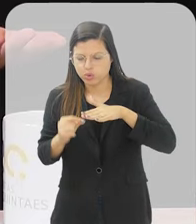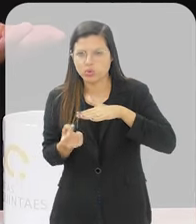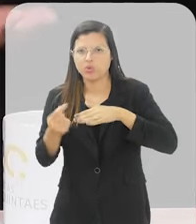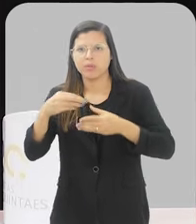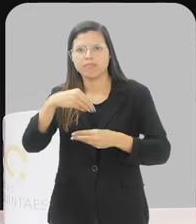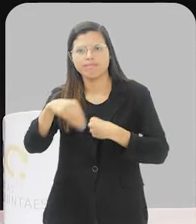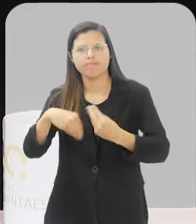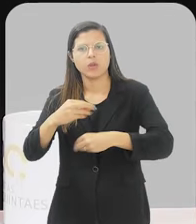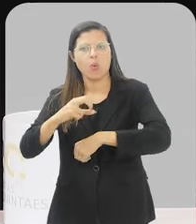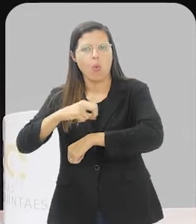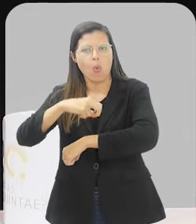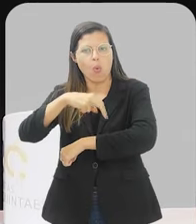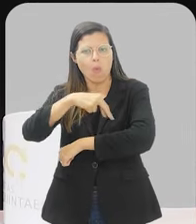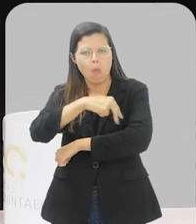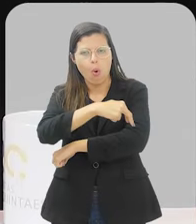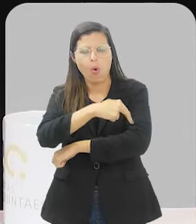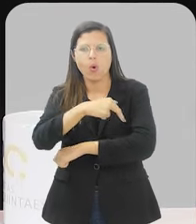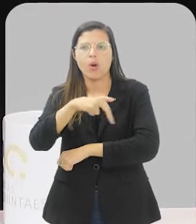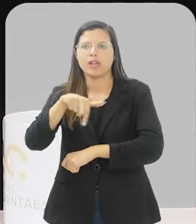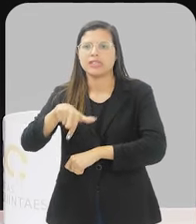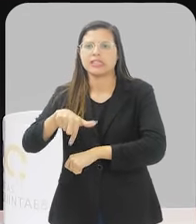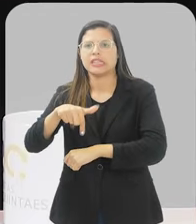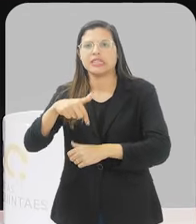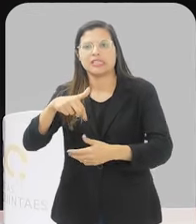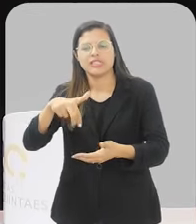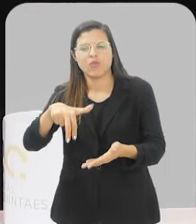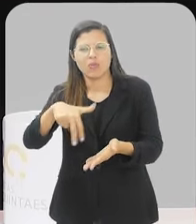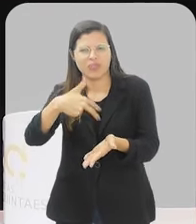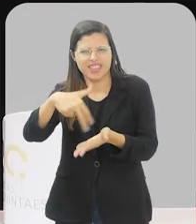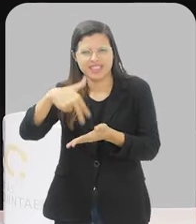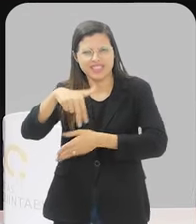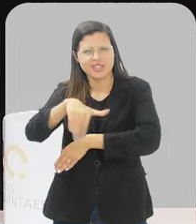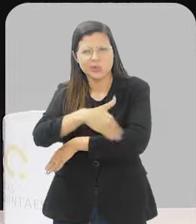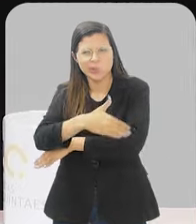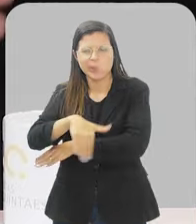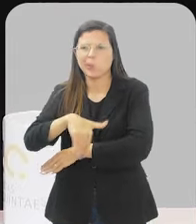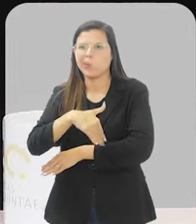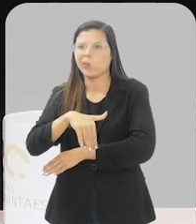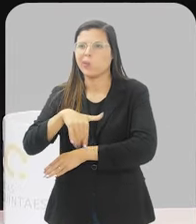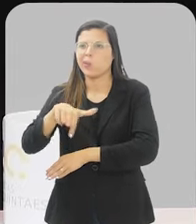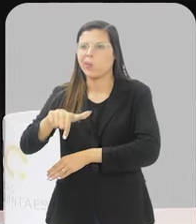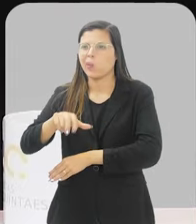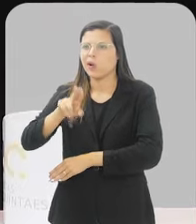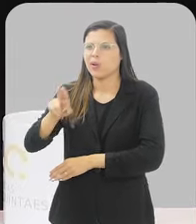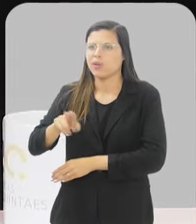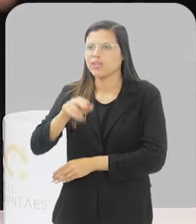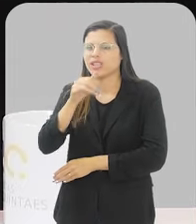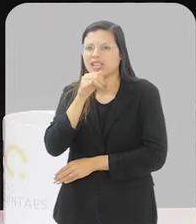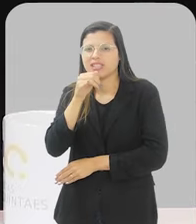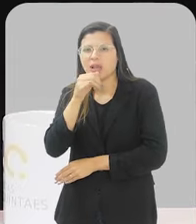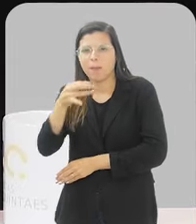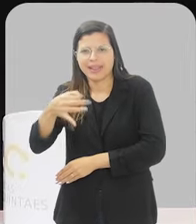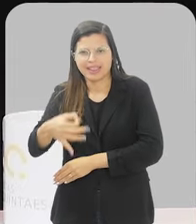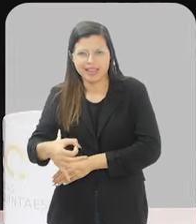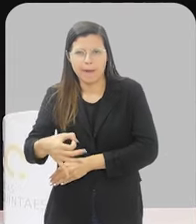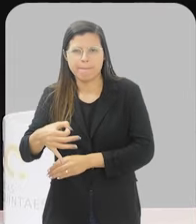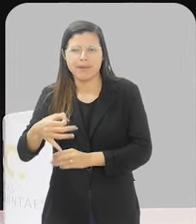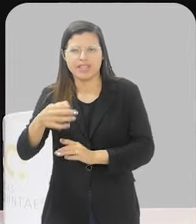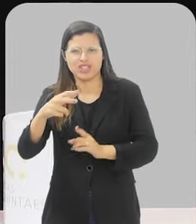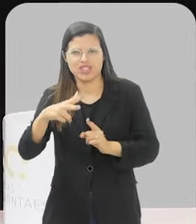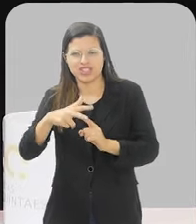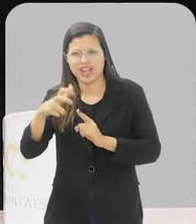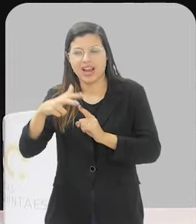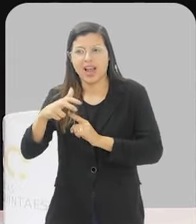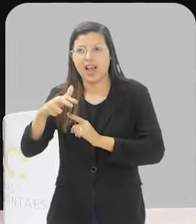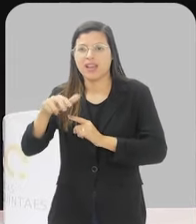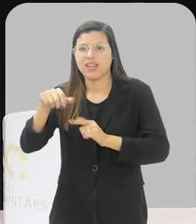com a moda de street dance de rua. Ele usa material alternativo, ele pega uma tampa de pet e ele cola uma